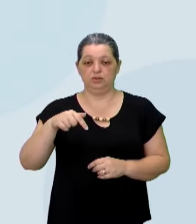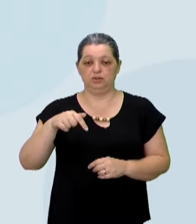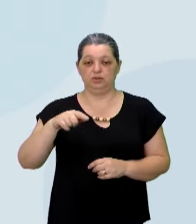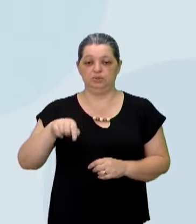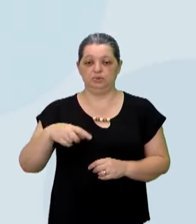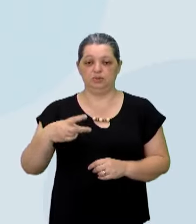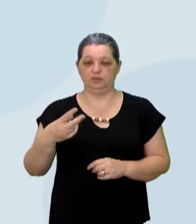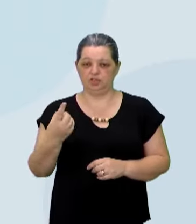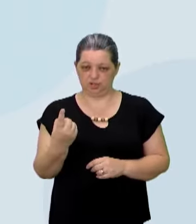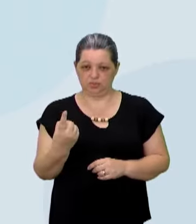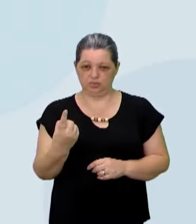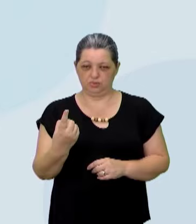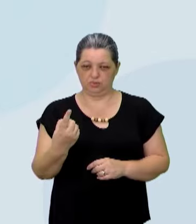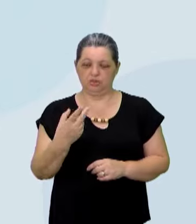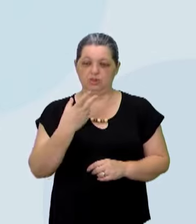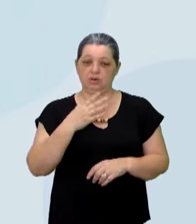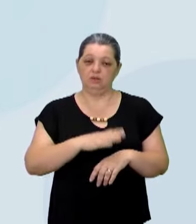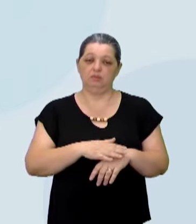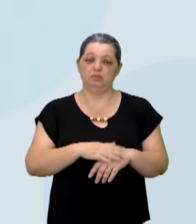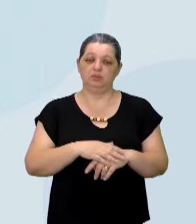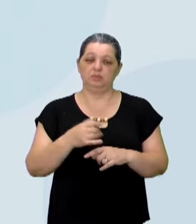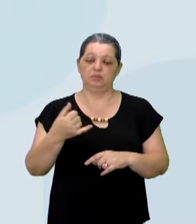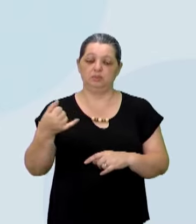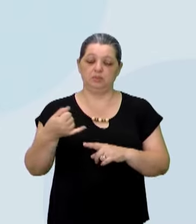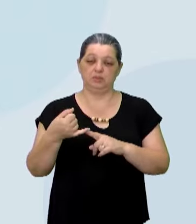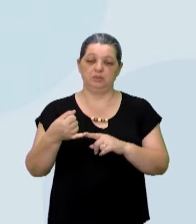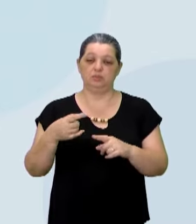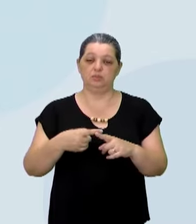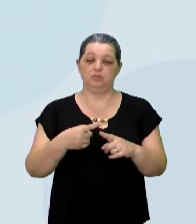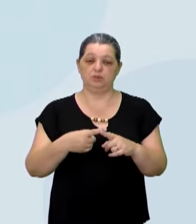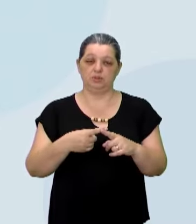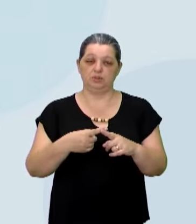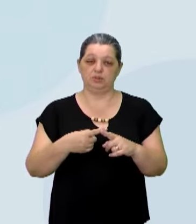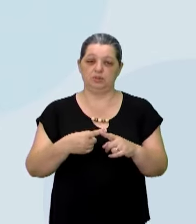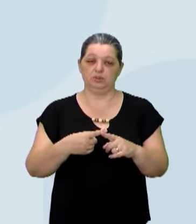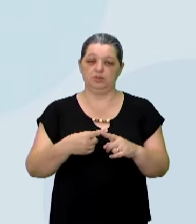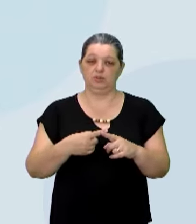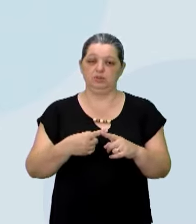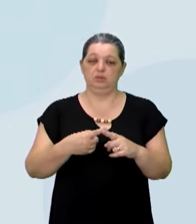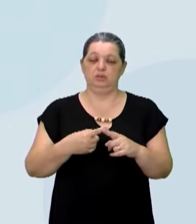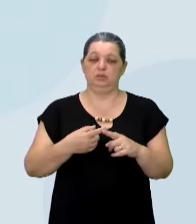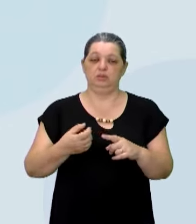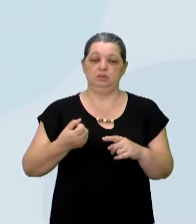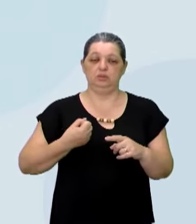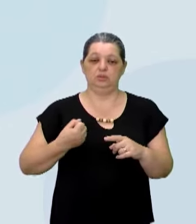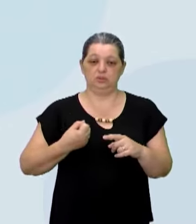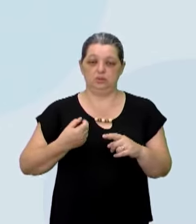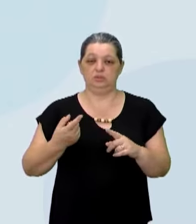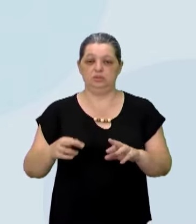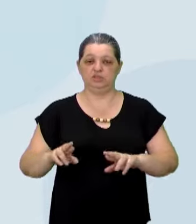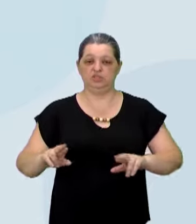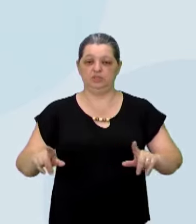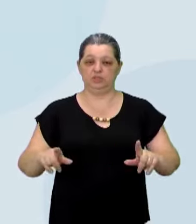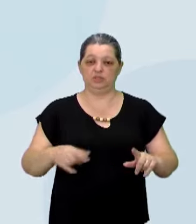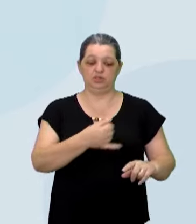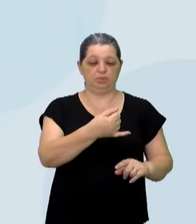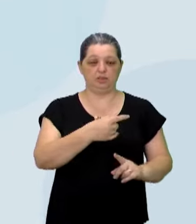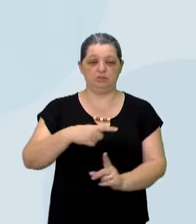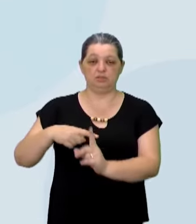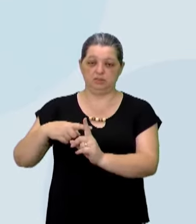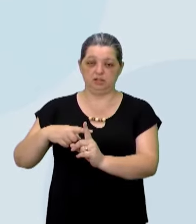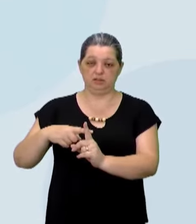7,21. Eu estou fazendo menos, viu, Vivi? Porque os 2 números possuem sinais distintos, né? Então, como os sinais são distintos, eu